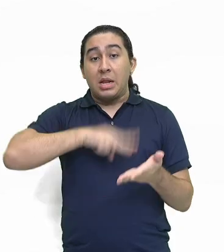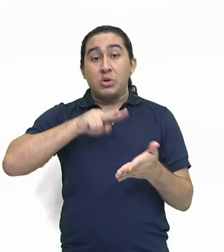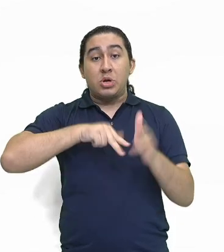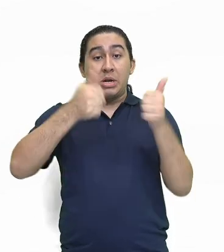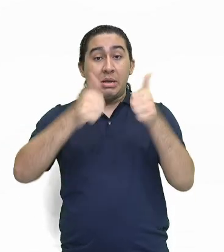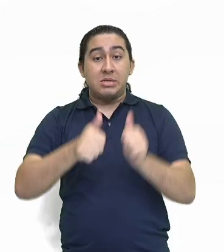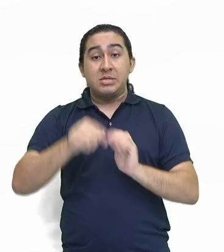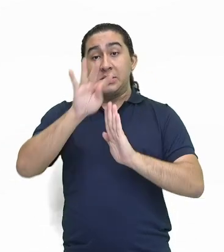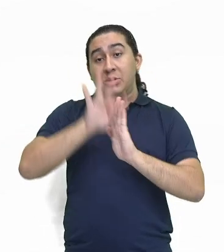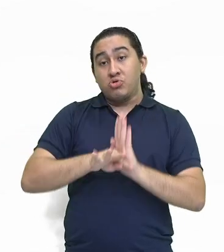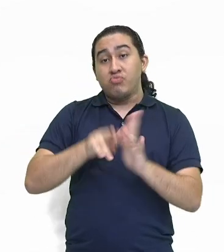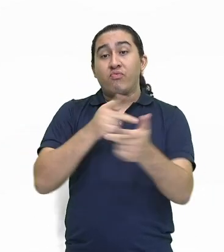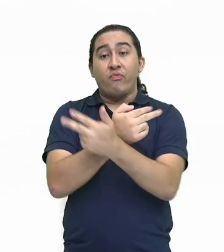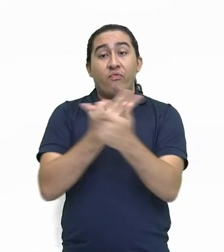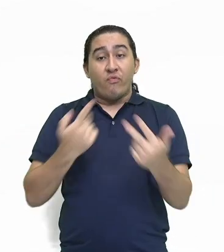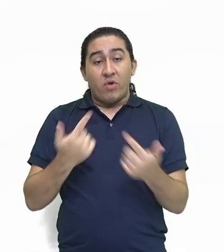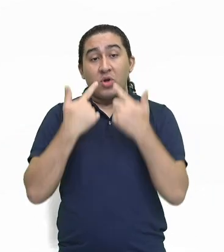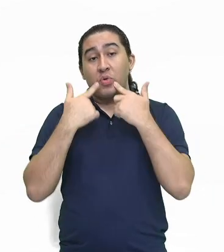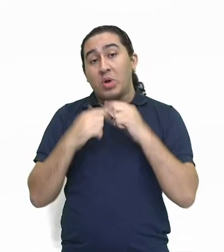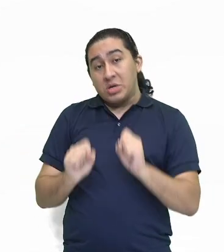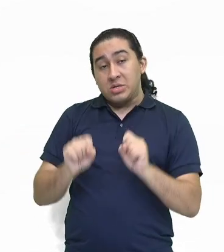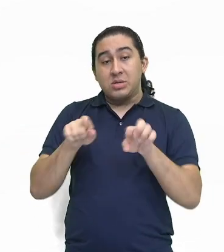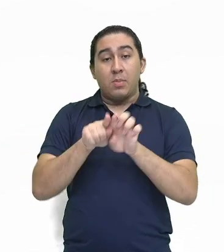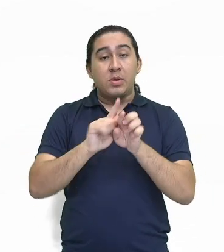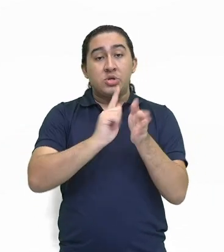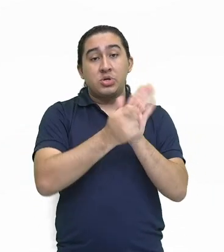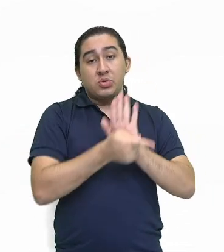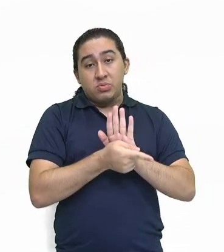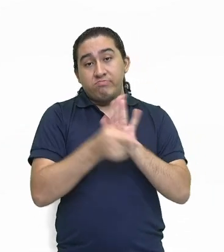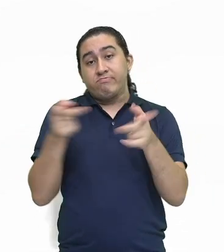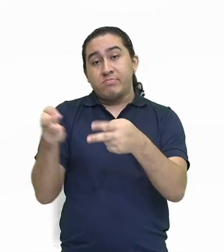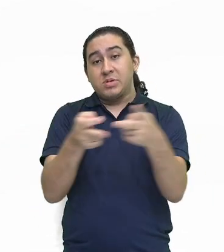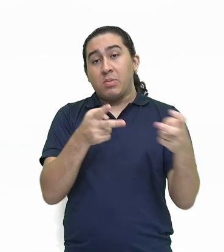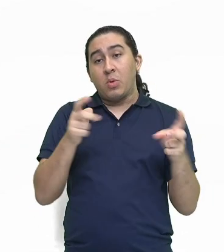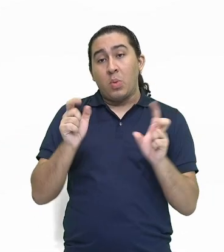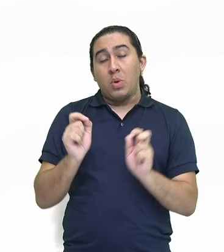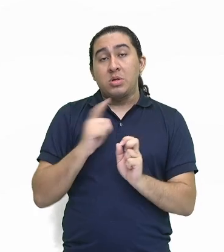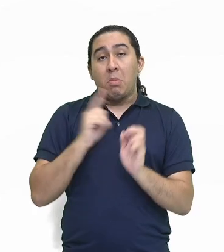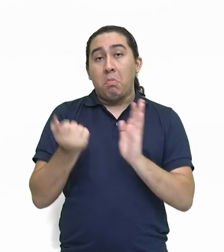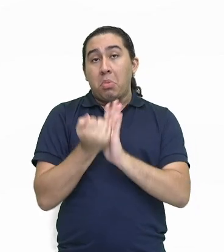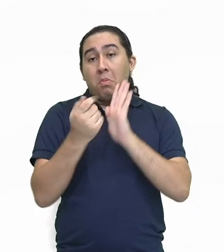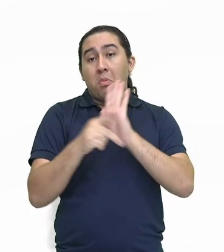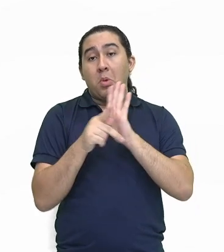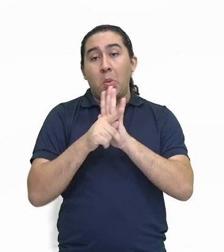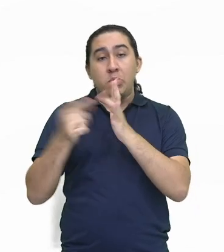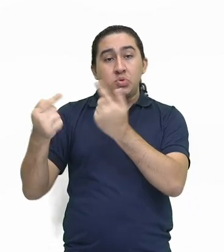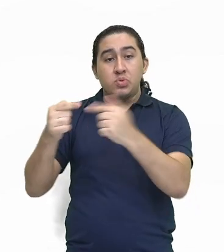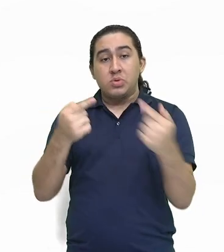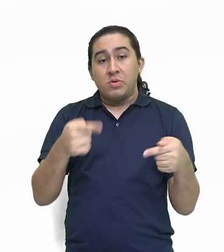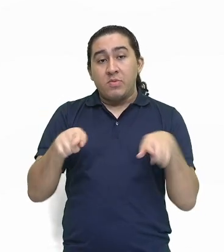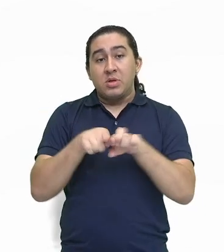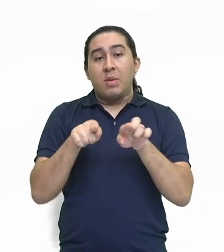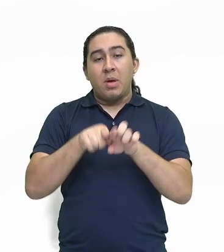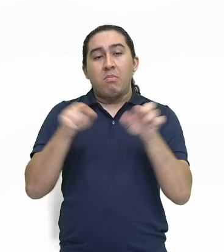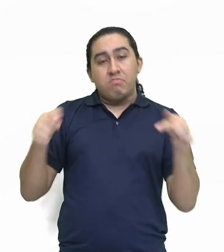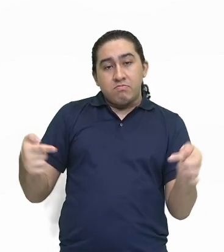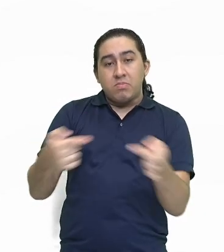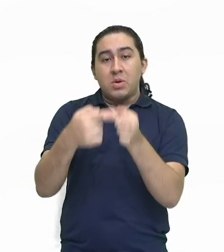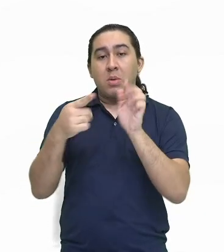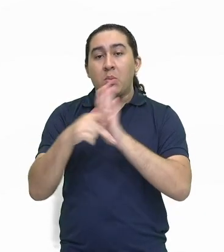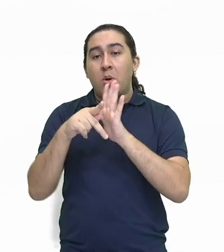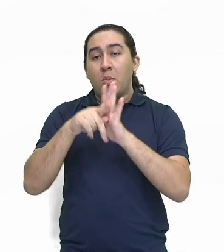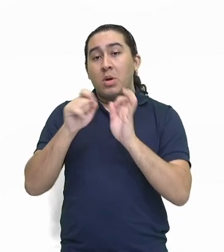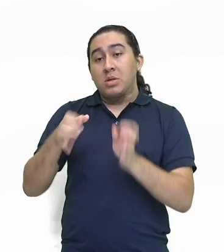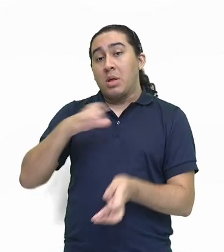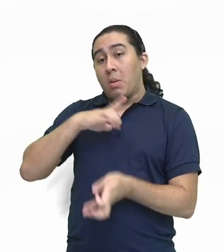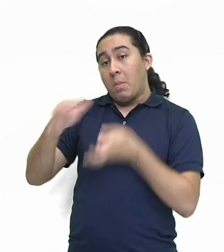leitura e análise de textos em diferentes linguagens e gêneros na percepção dos marcadores discursivos,